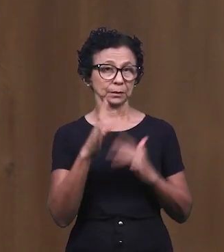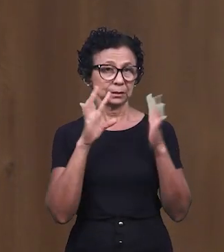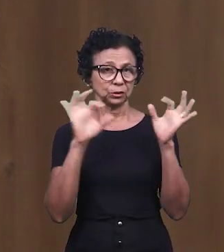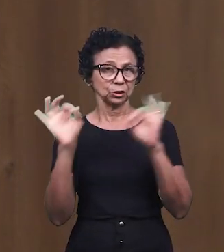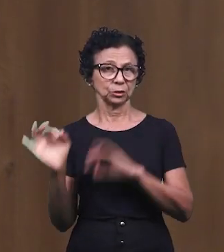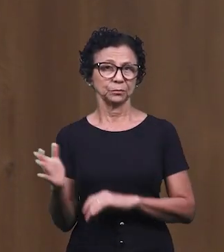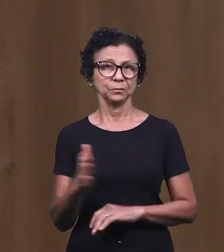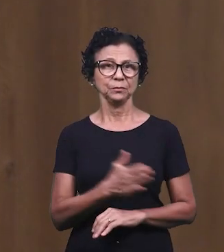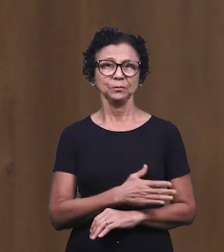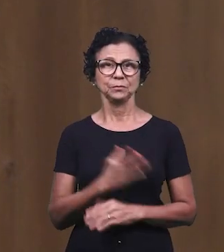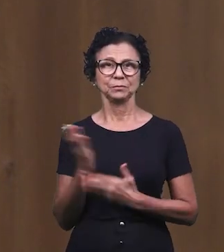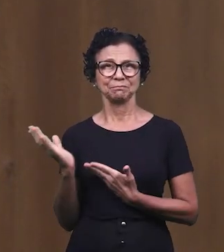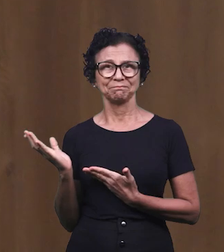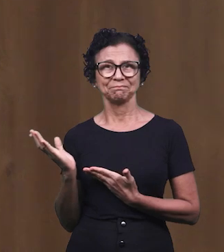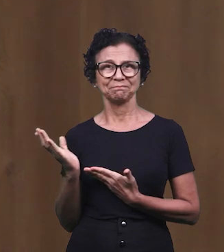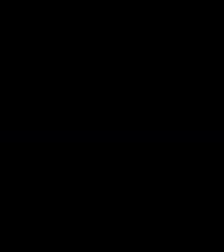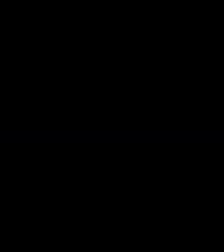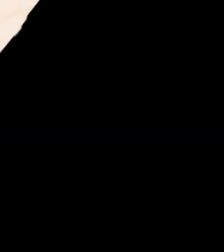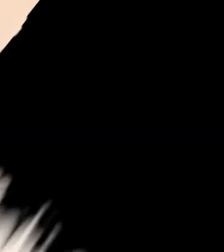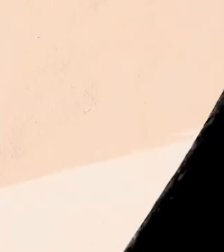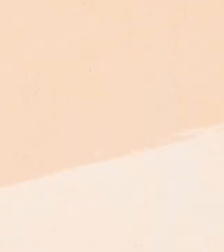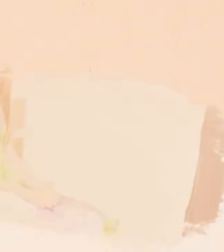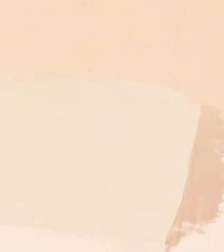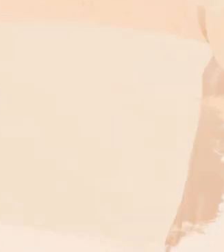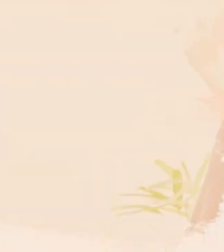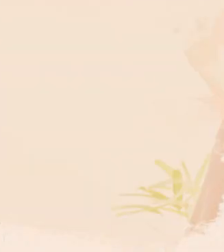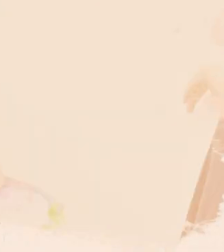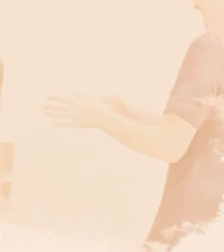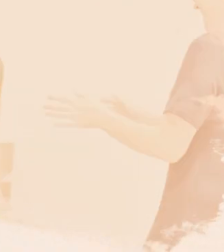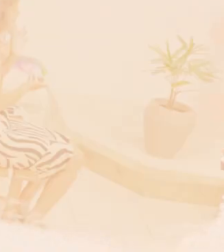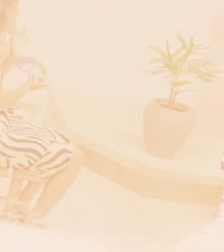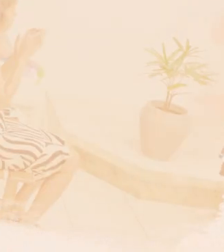para o nosso Além das Palavras.